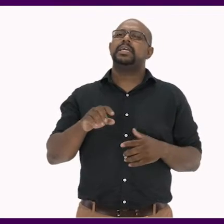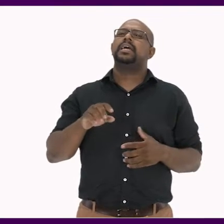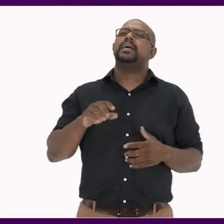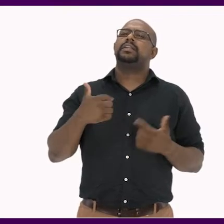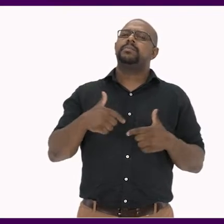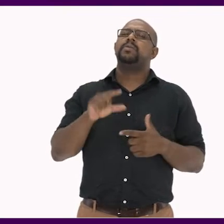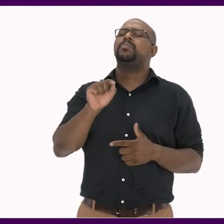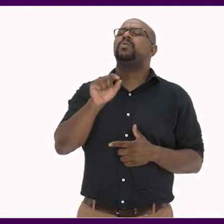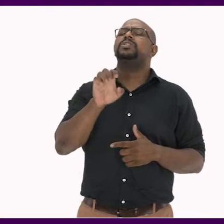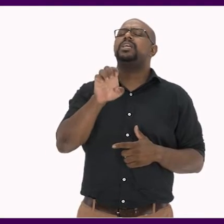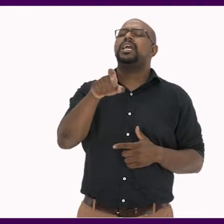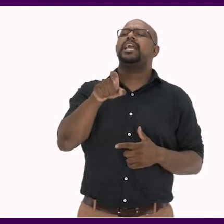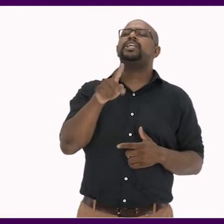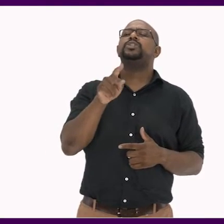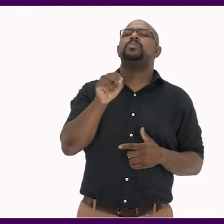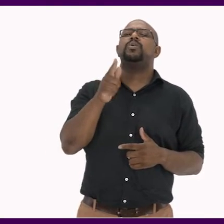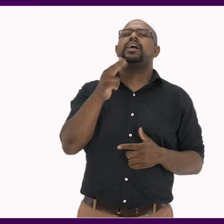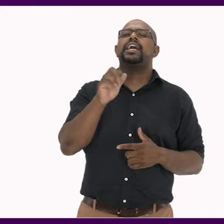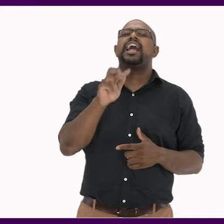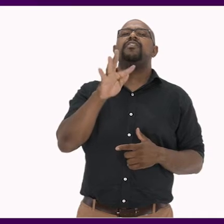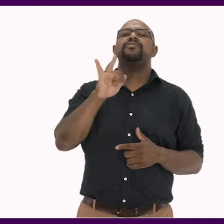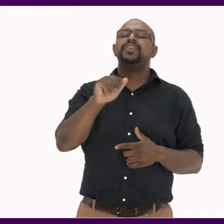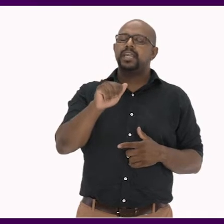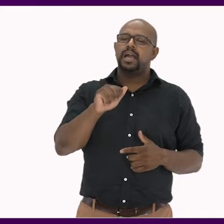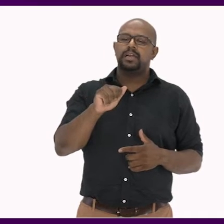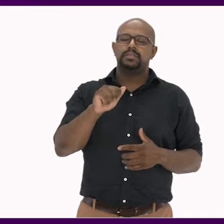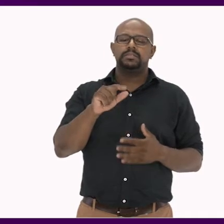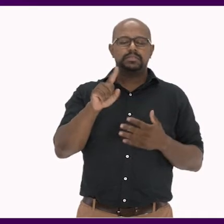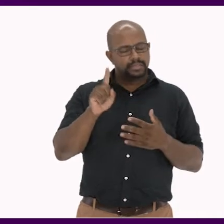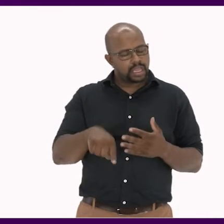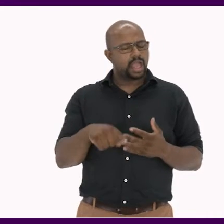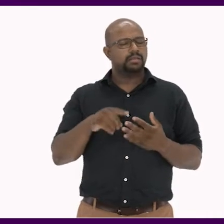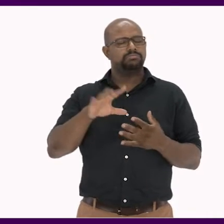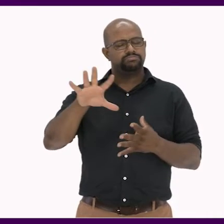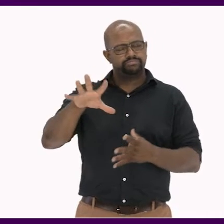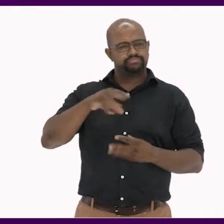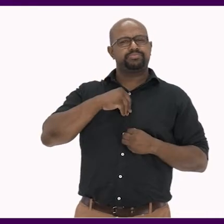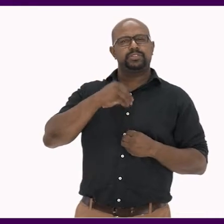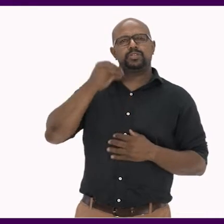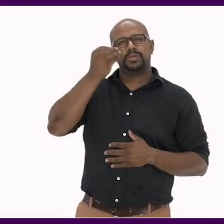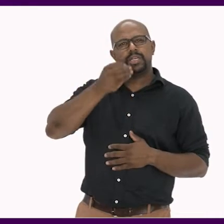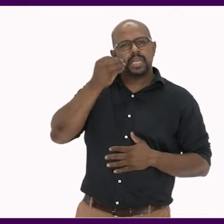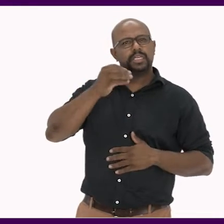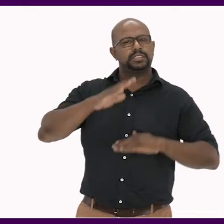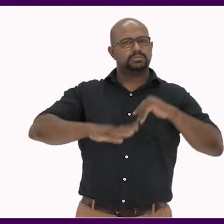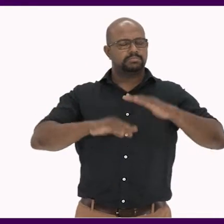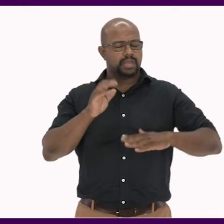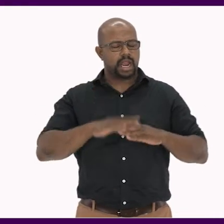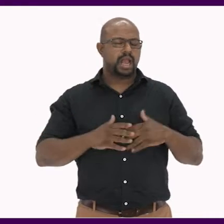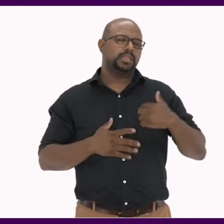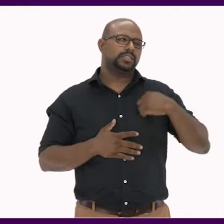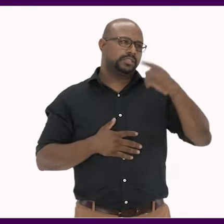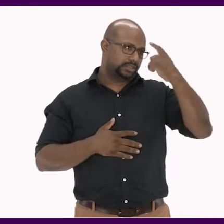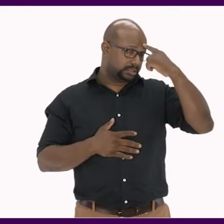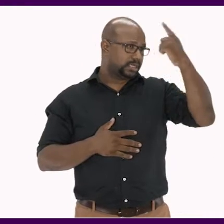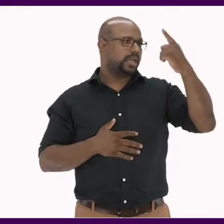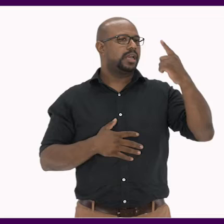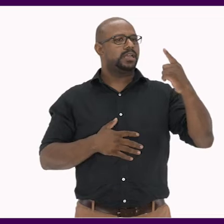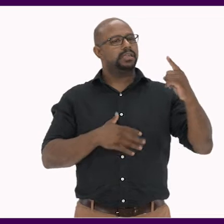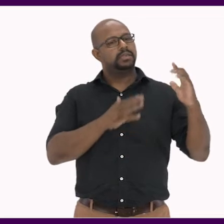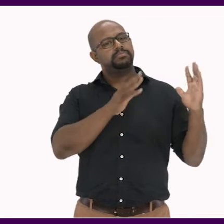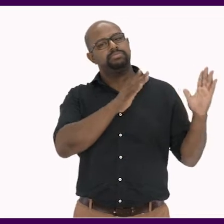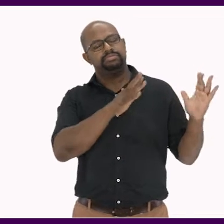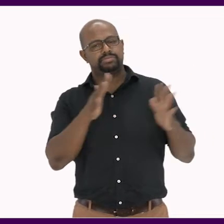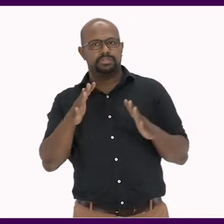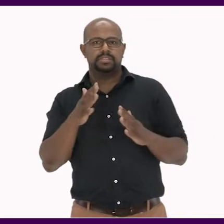compartilhando exatamente um pouco desse conhecimento que eu adquiri e apresentar algumas experiências práticas ou ideias ao